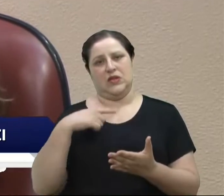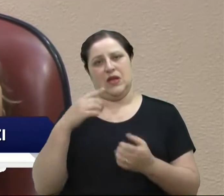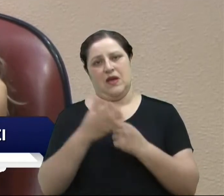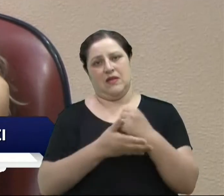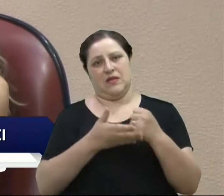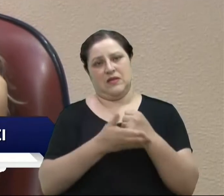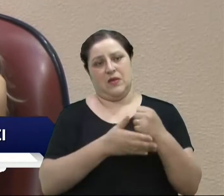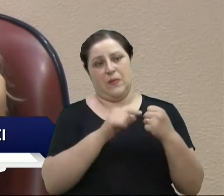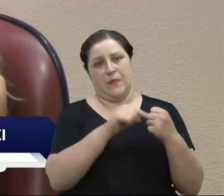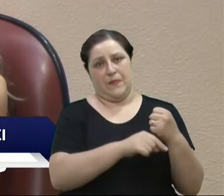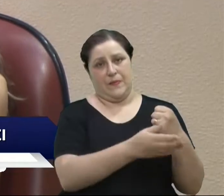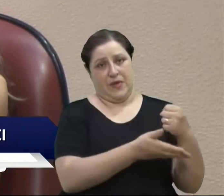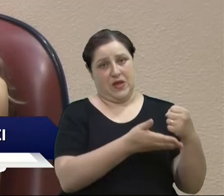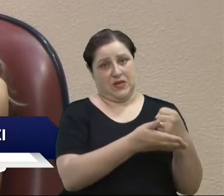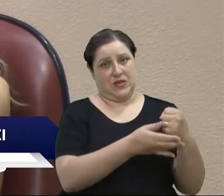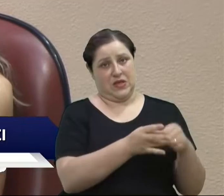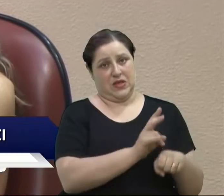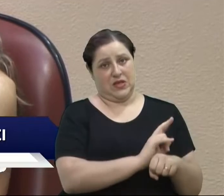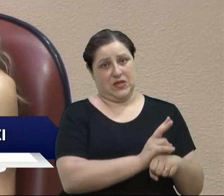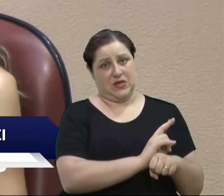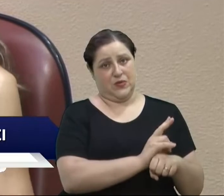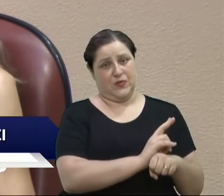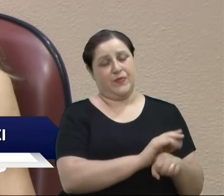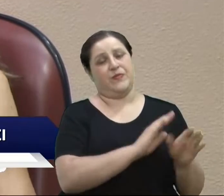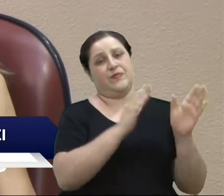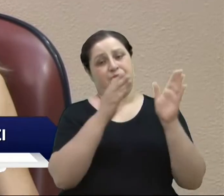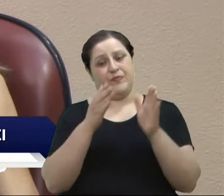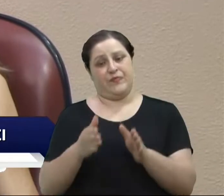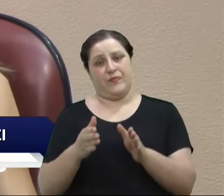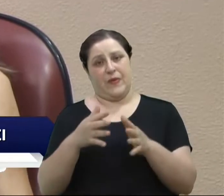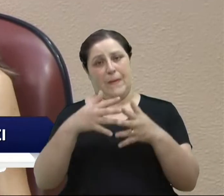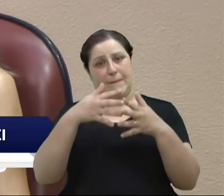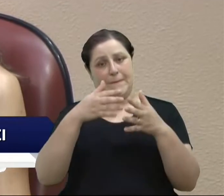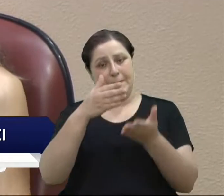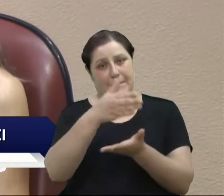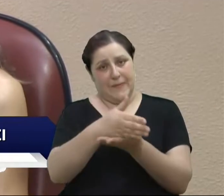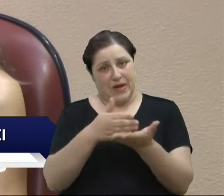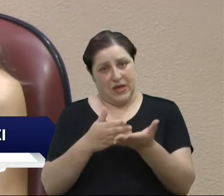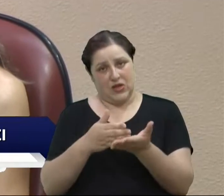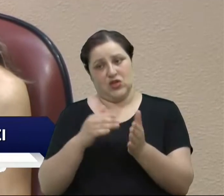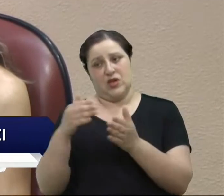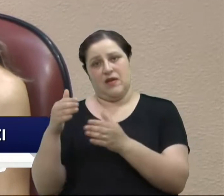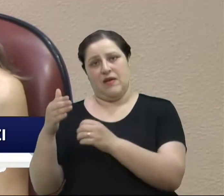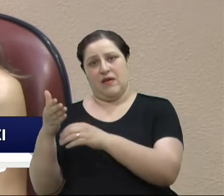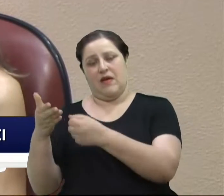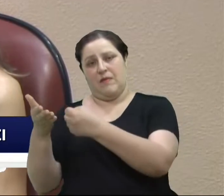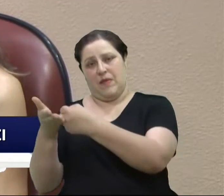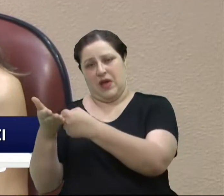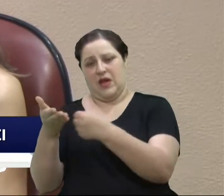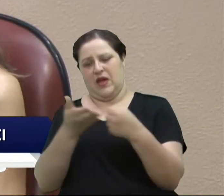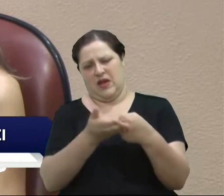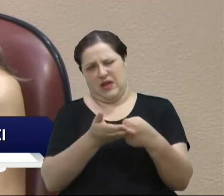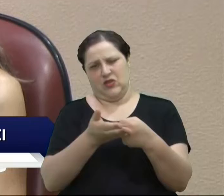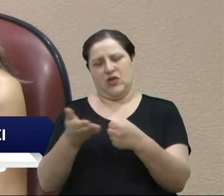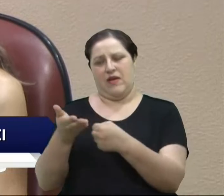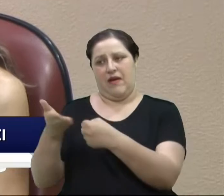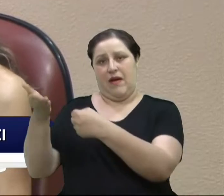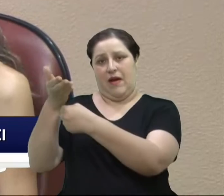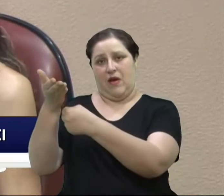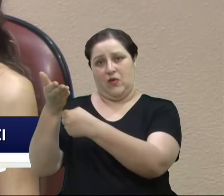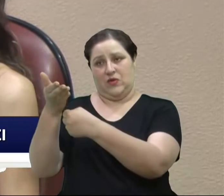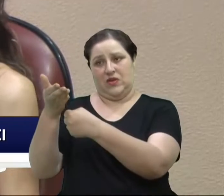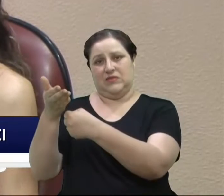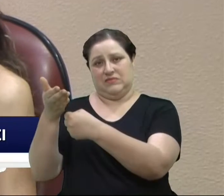isso. De média e alta complexidade, a gente fala basicamente dos atendimentos hospitalares, em clínicas